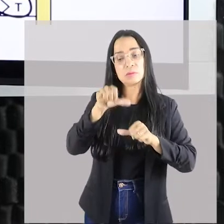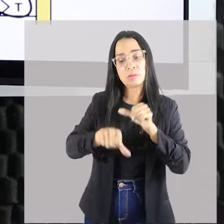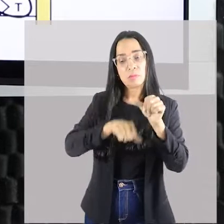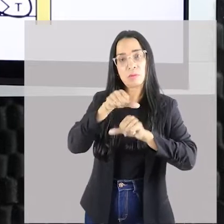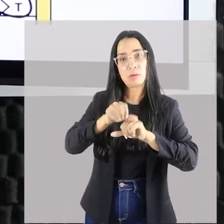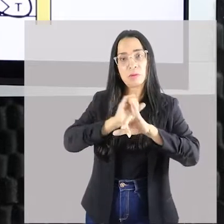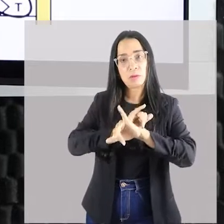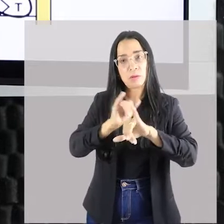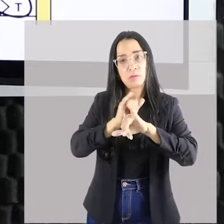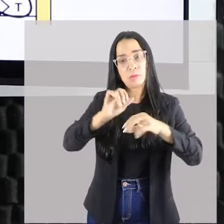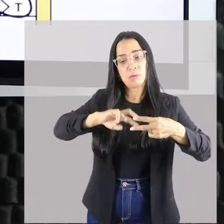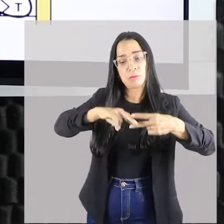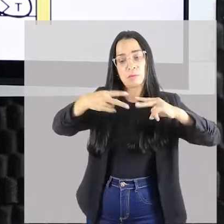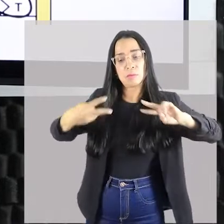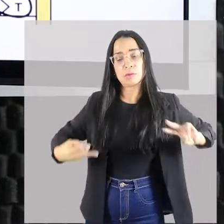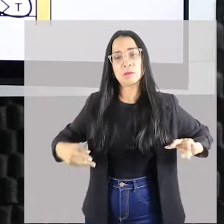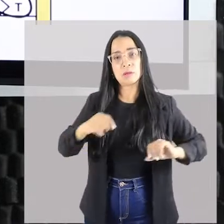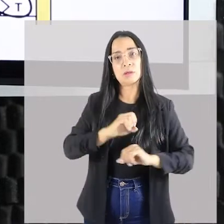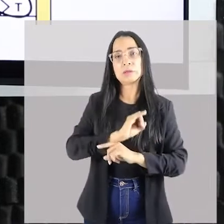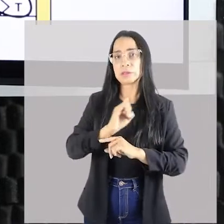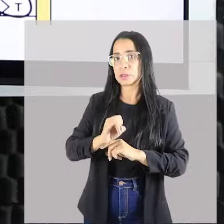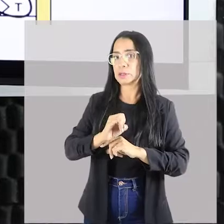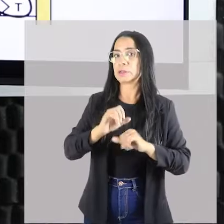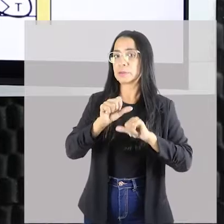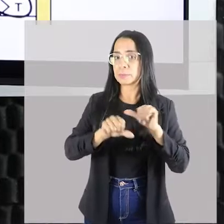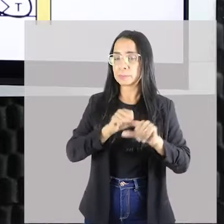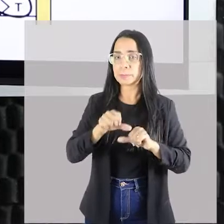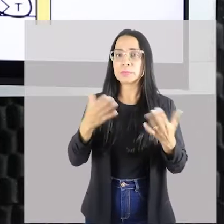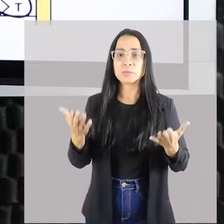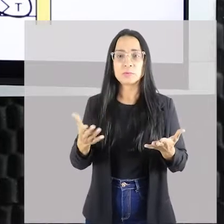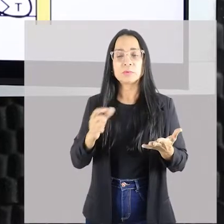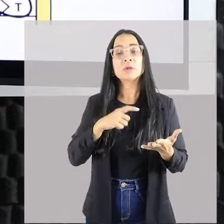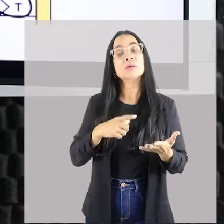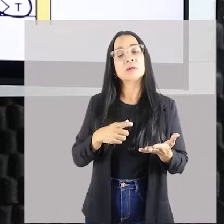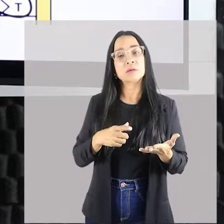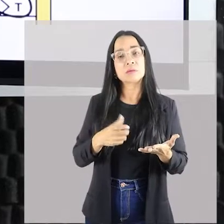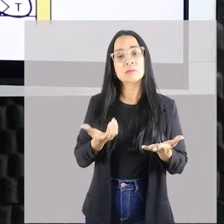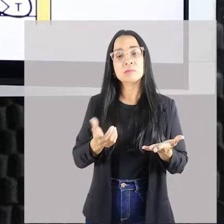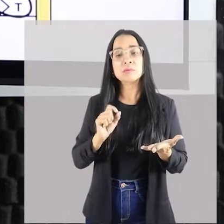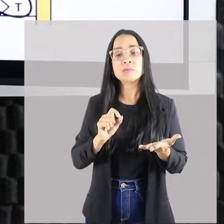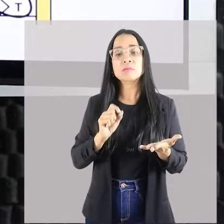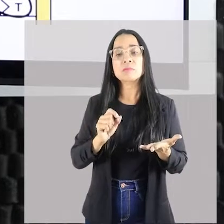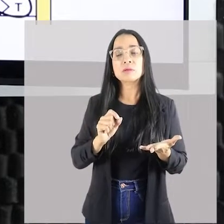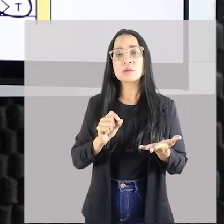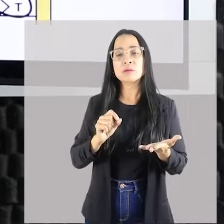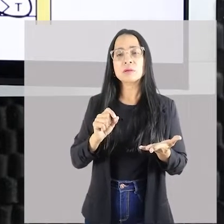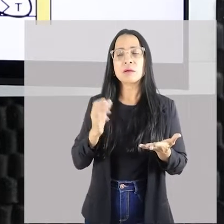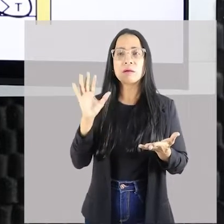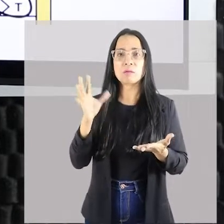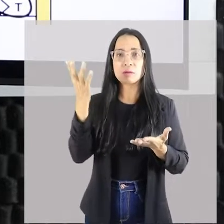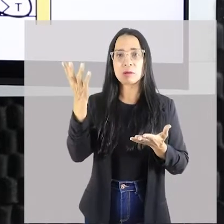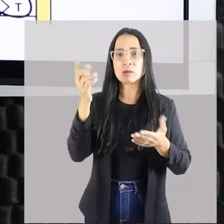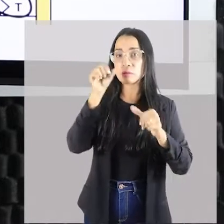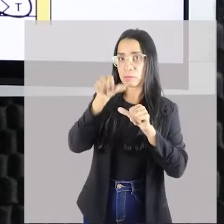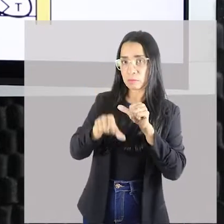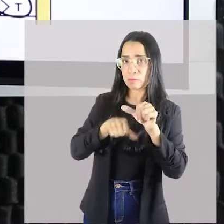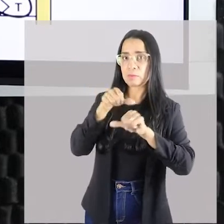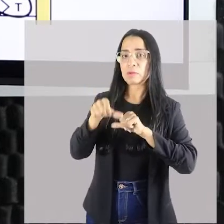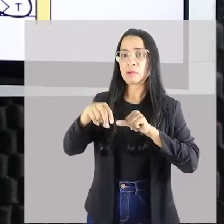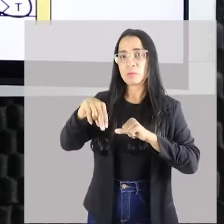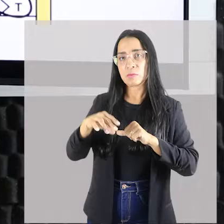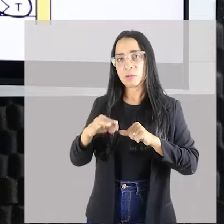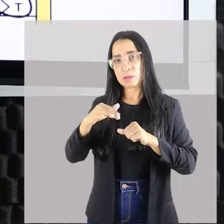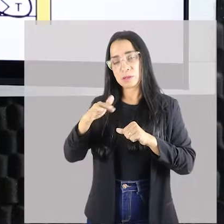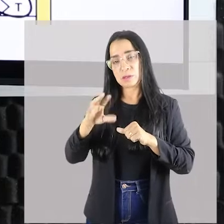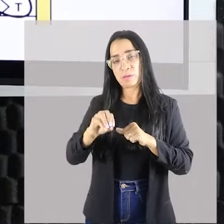a informação do meu DNA. E se eu mudo a informação do DNA, isso consequentemente é uma mutação, tá certo? A gente vai